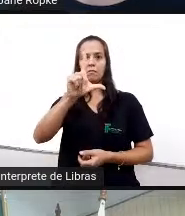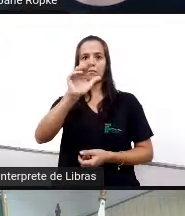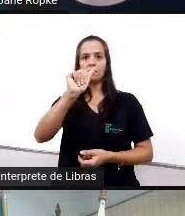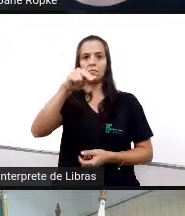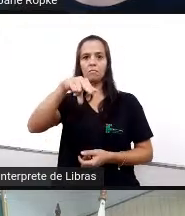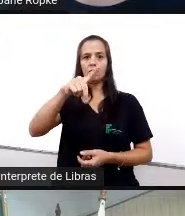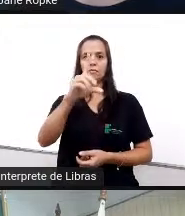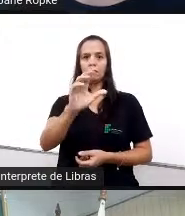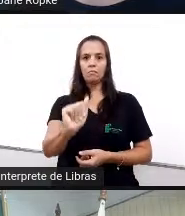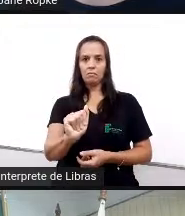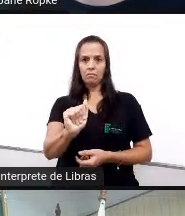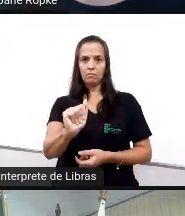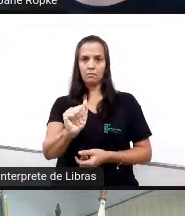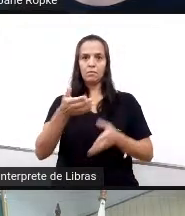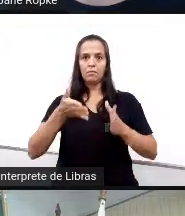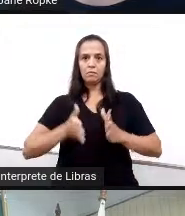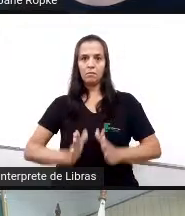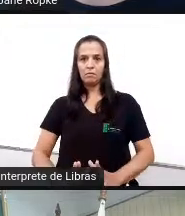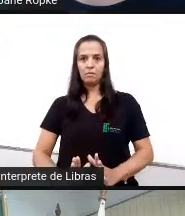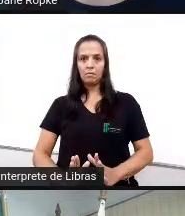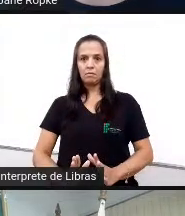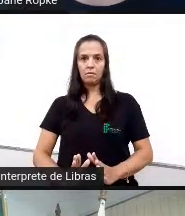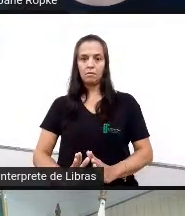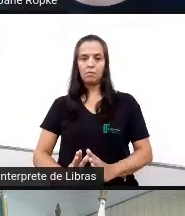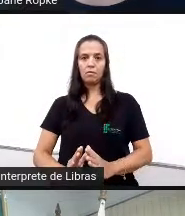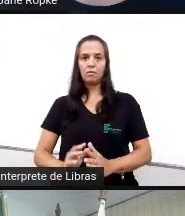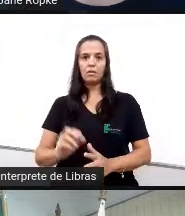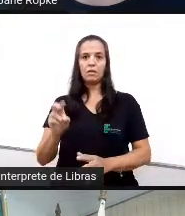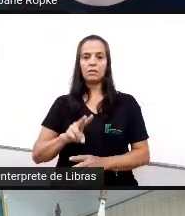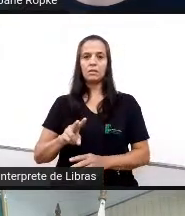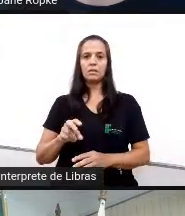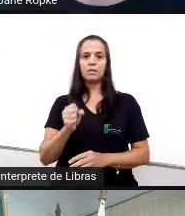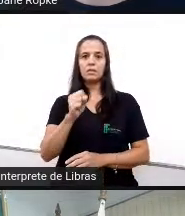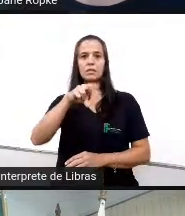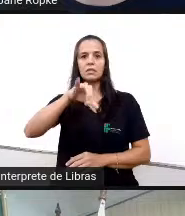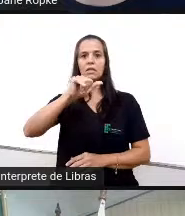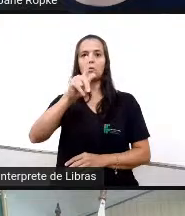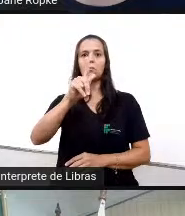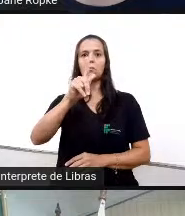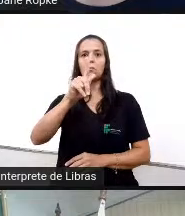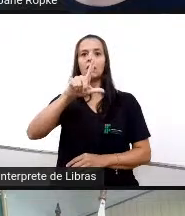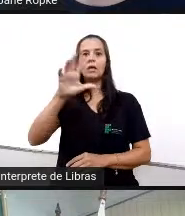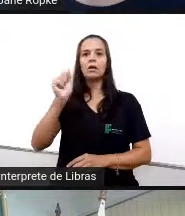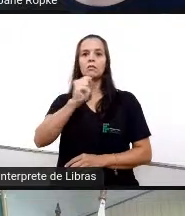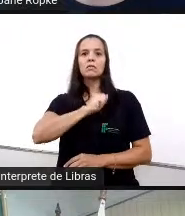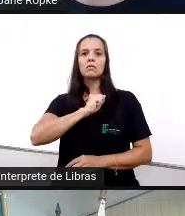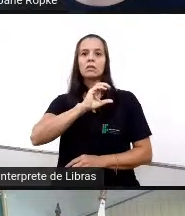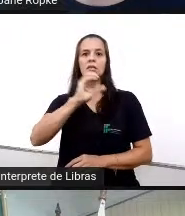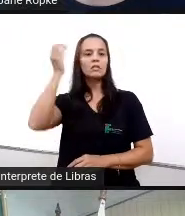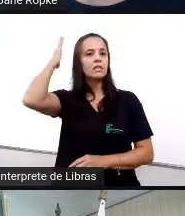Yolanda Correa, natural de São Miguel do Oeste, Santa Catarina.